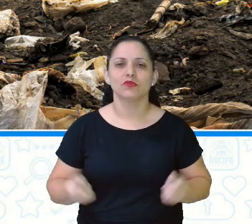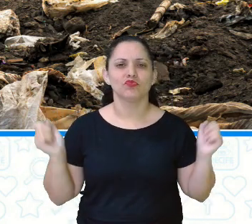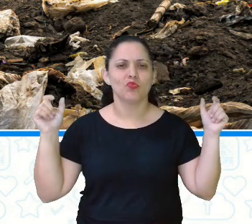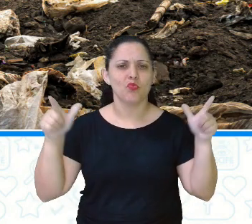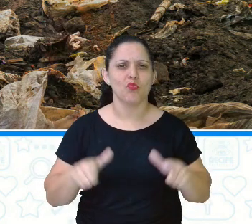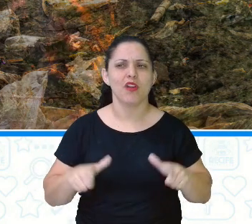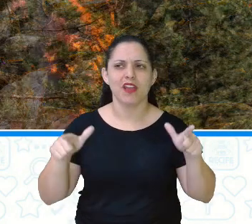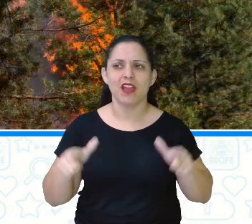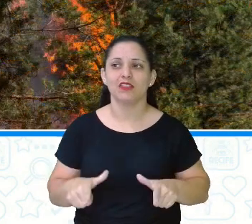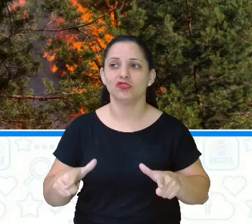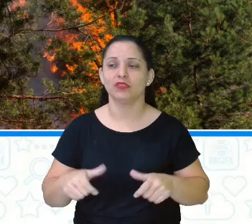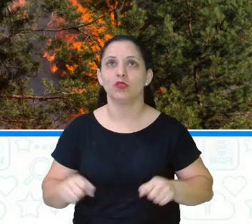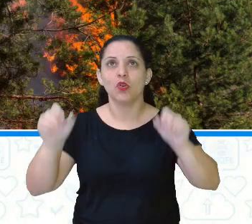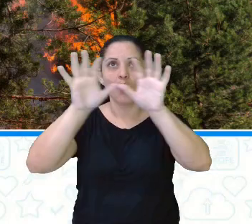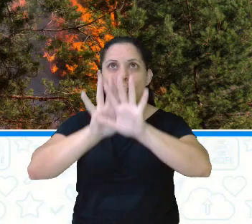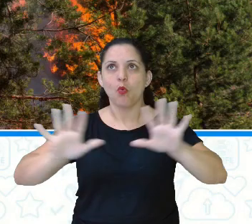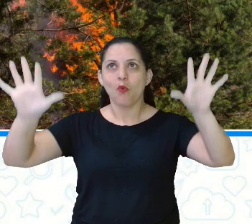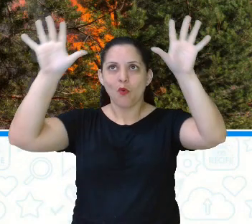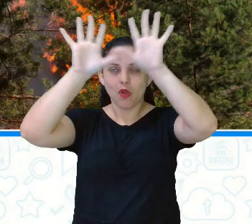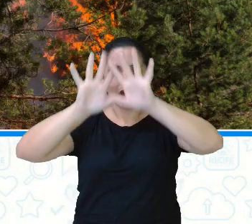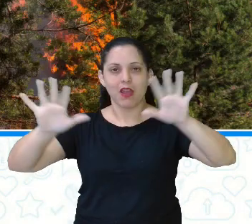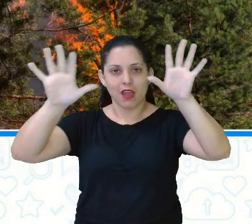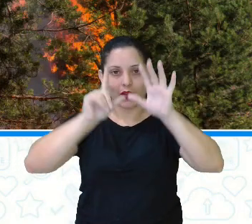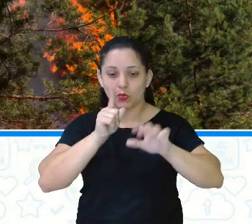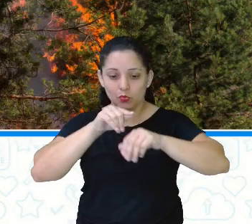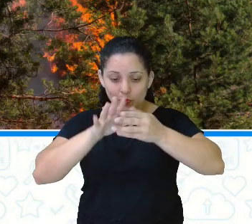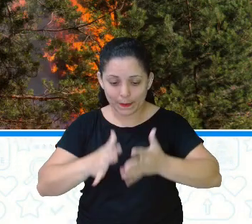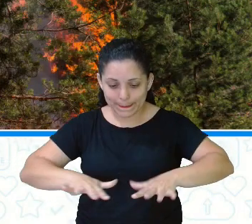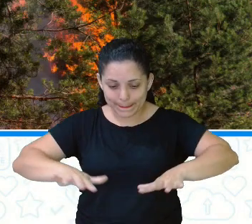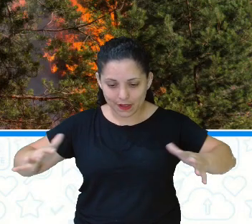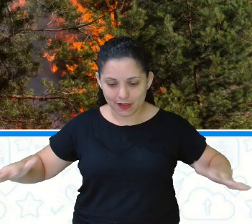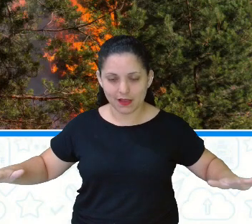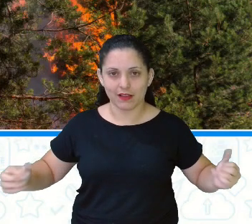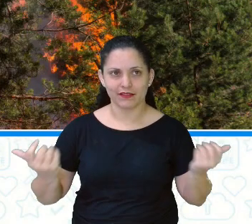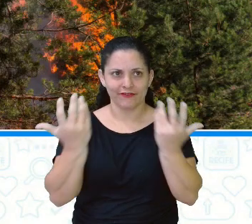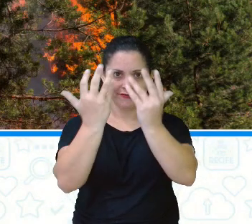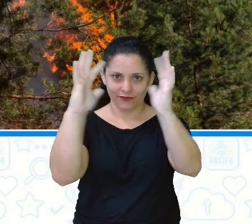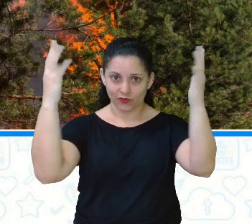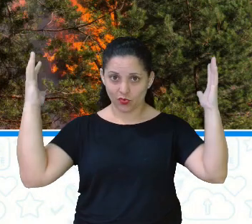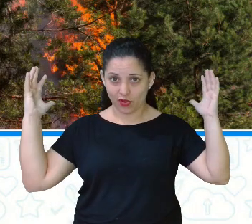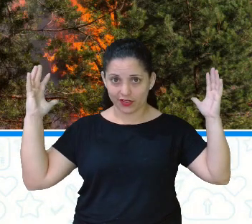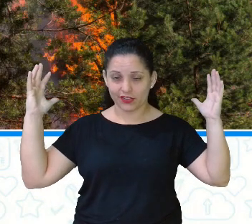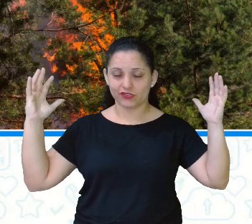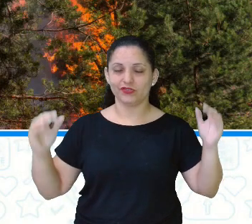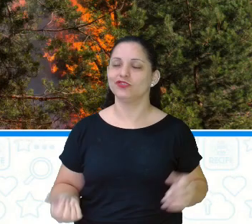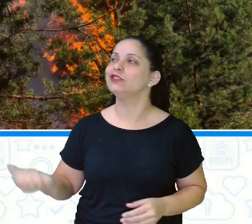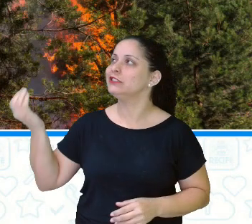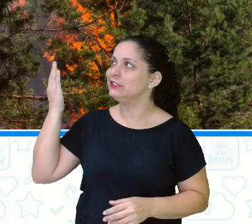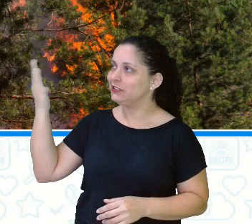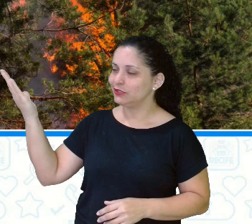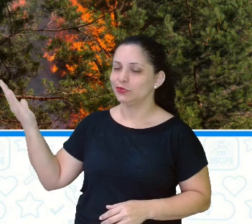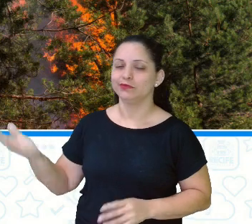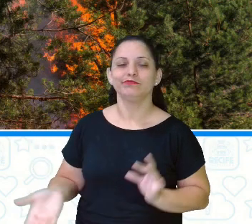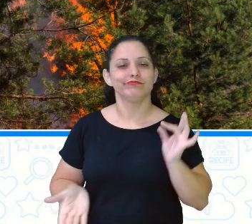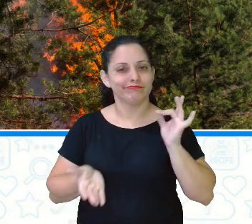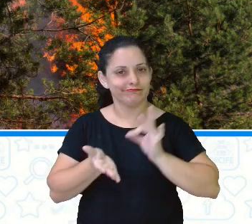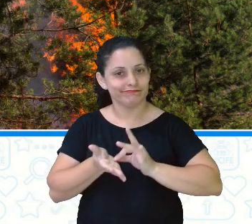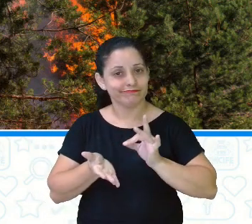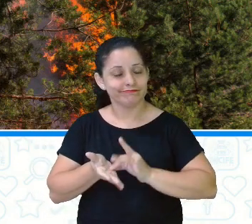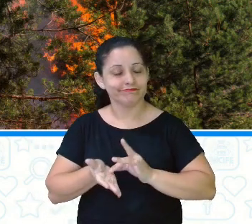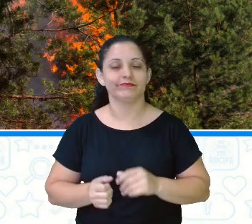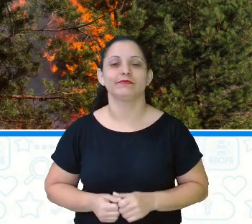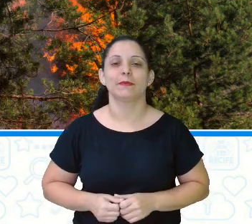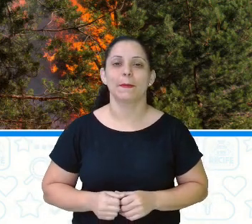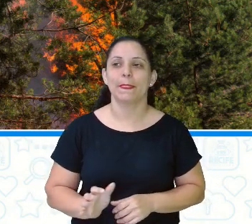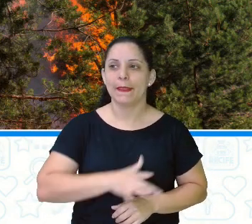no ar, nas florestas também. Então não é raro nós ouvirmos aí as pessoas